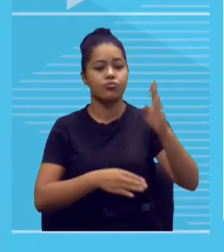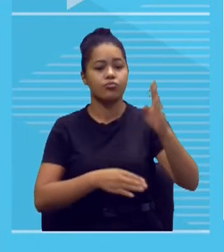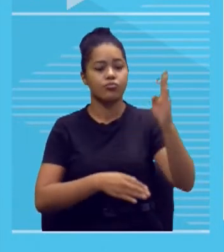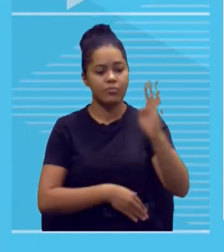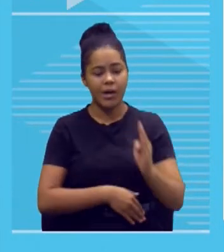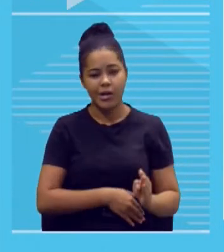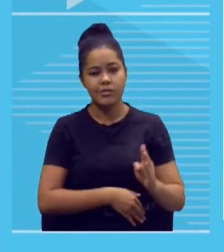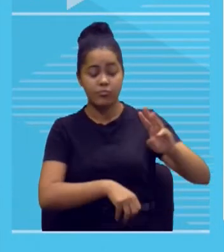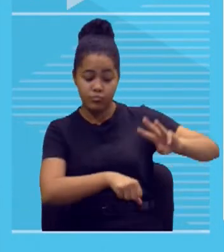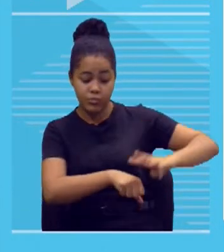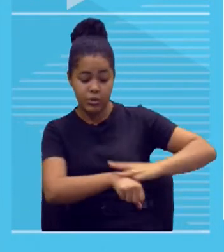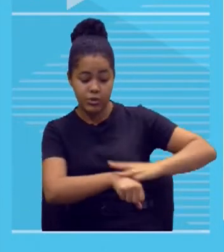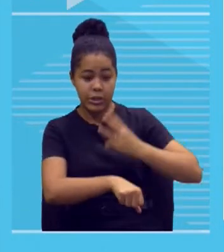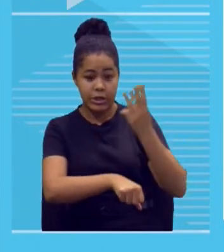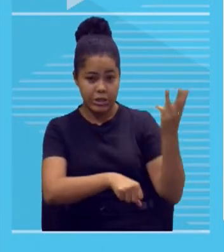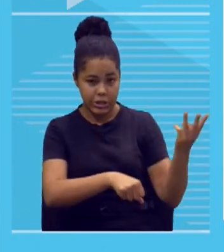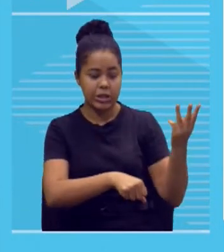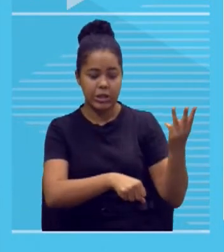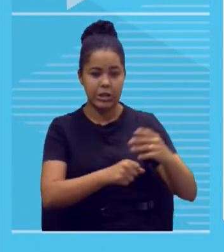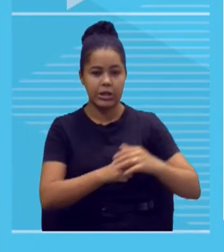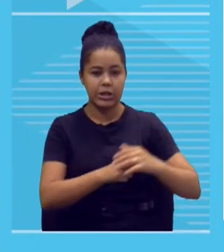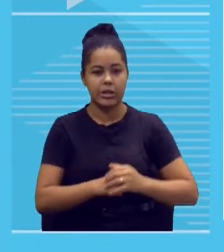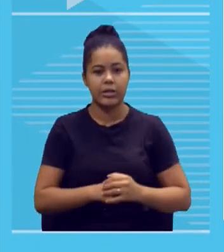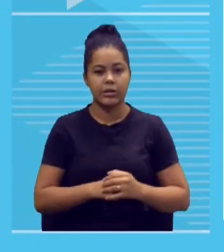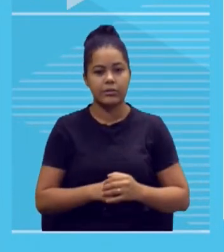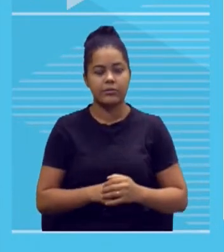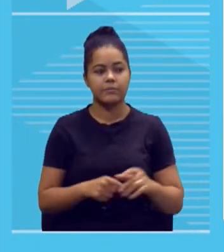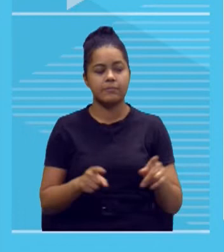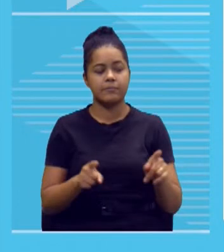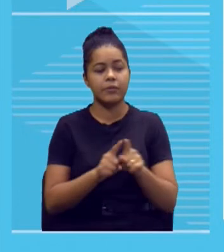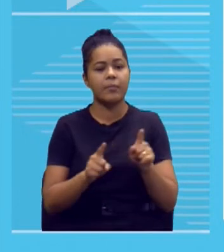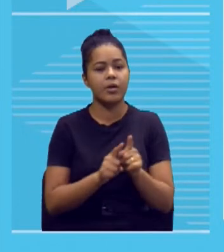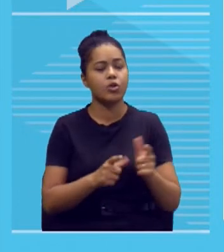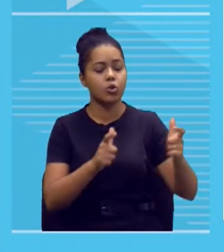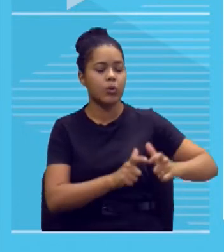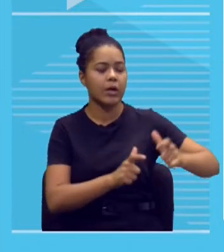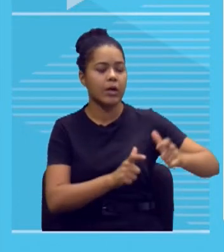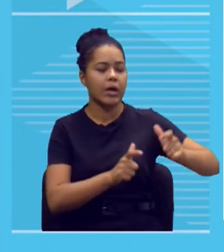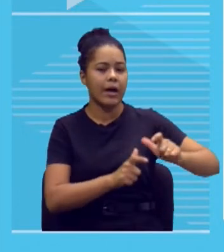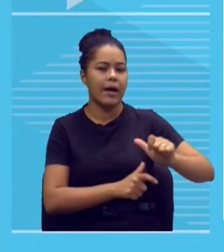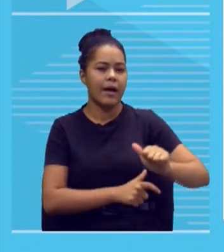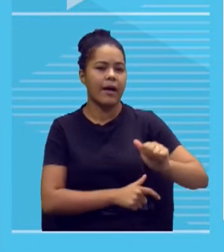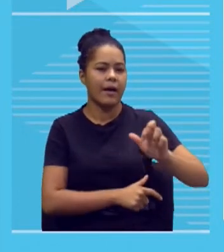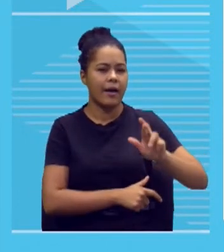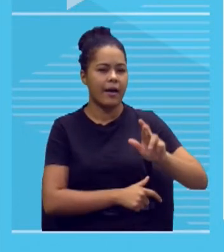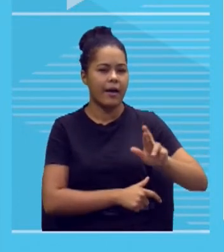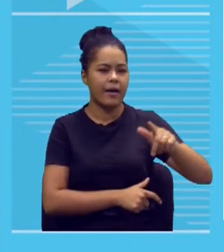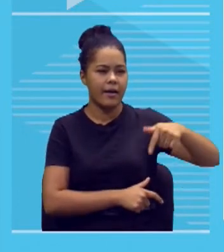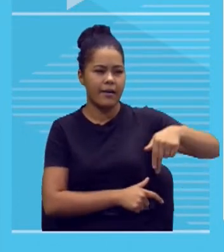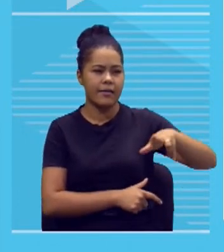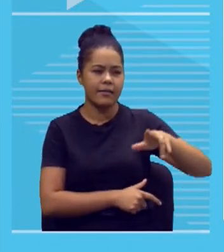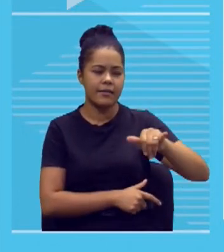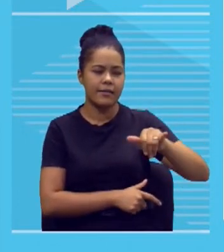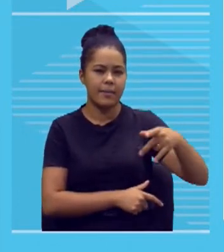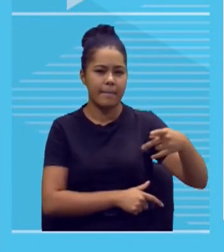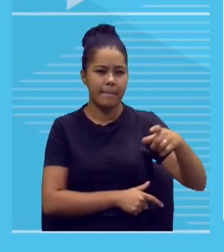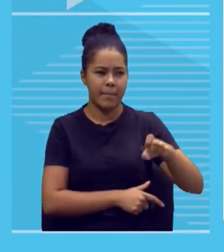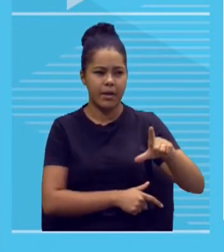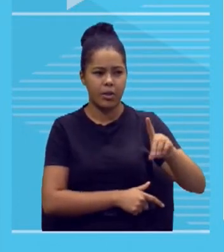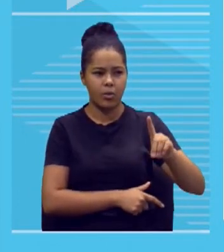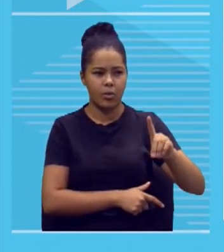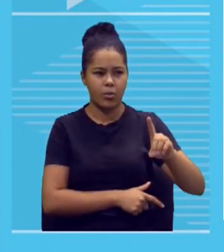e é lá na no arquipélago de Galápagos onde ele Opa Que coisa linda cara